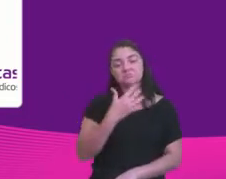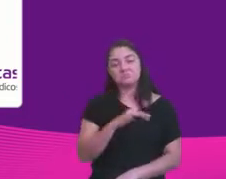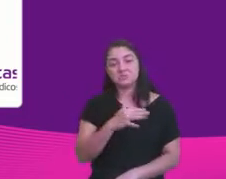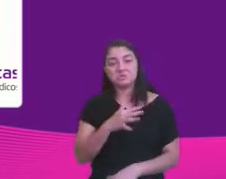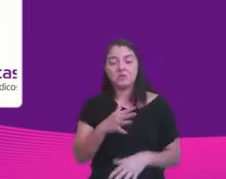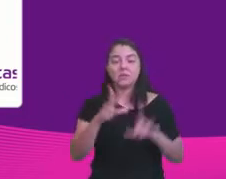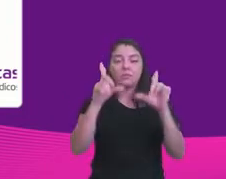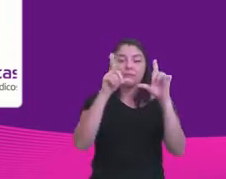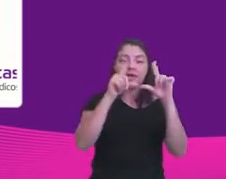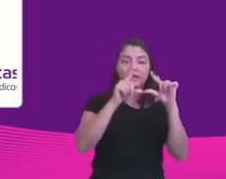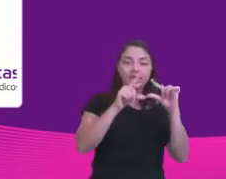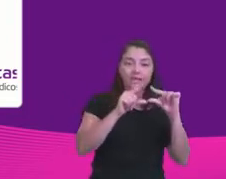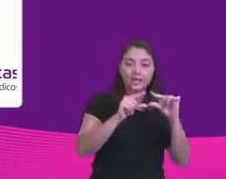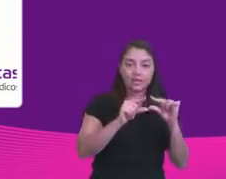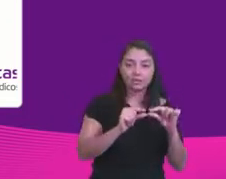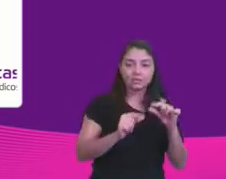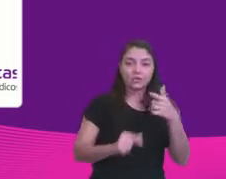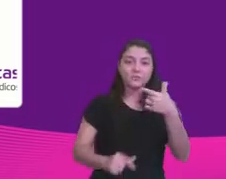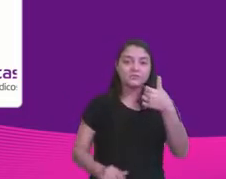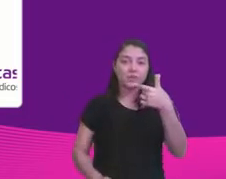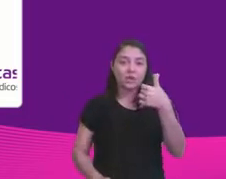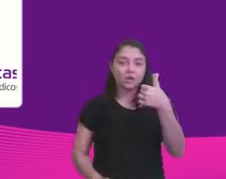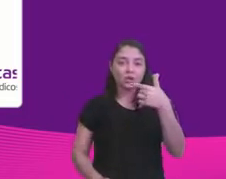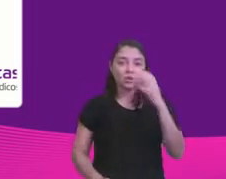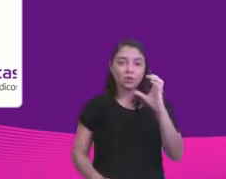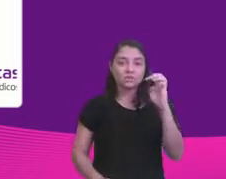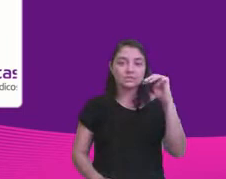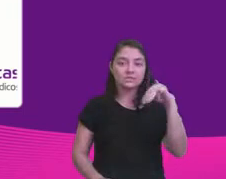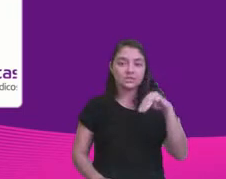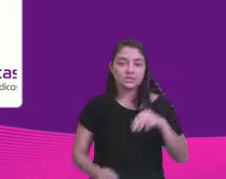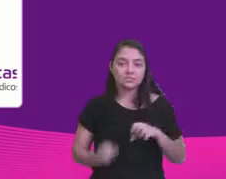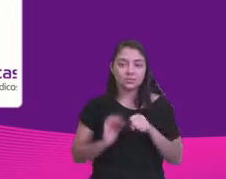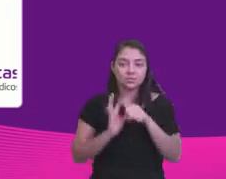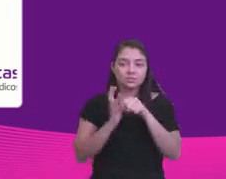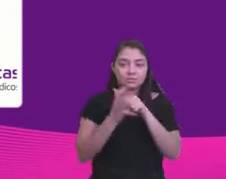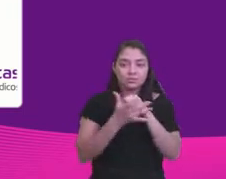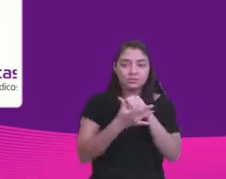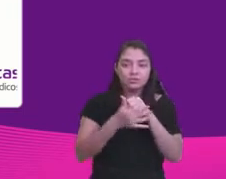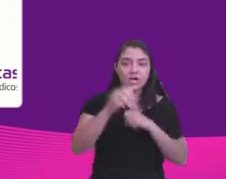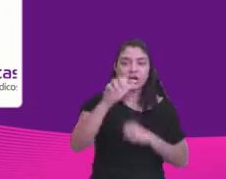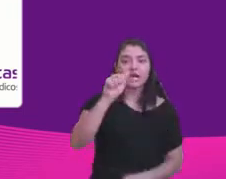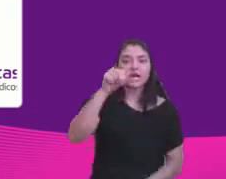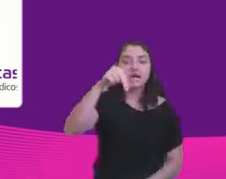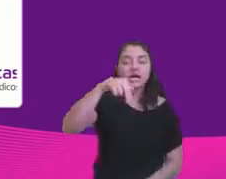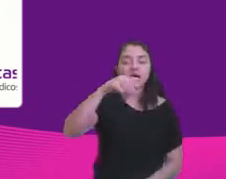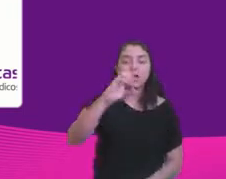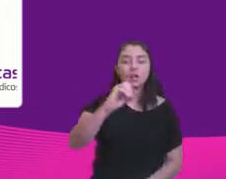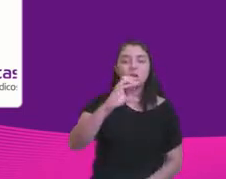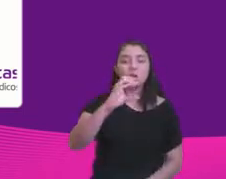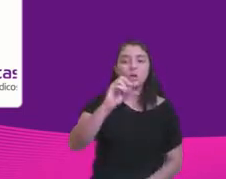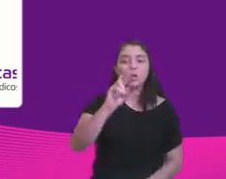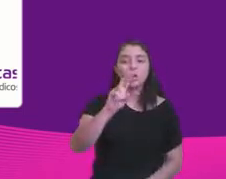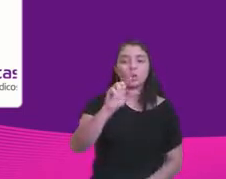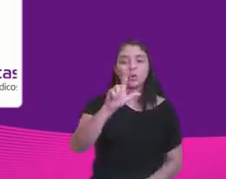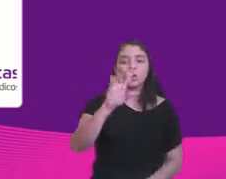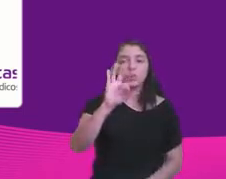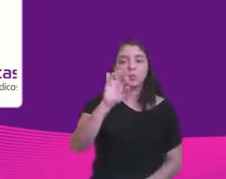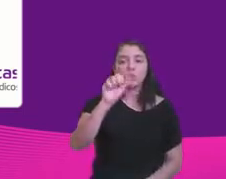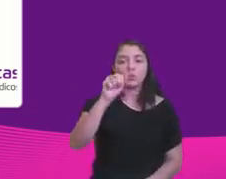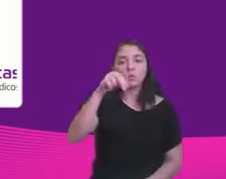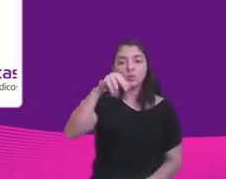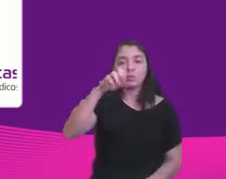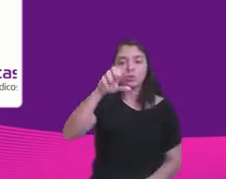de calibre a 12 centímetros da margem anocutânea, com alteração fibrocicatricial, uma taxa de